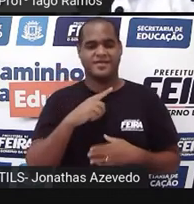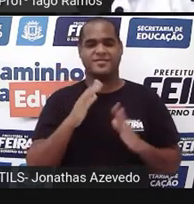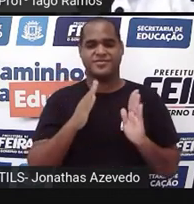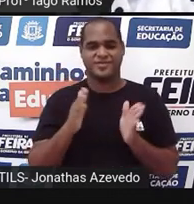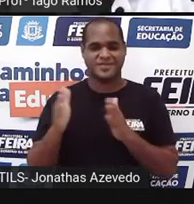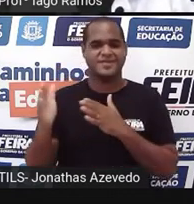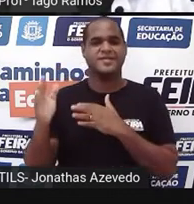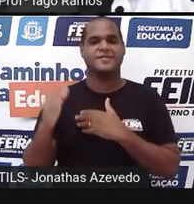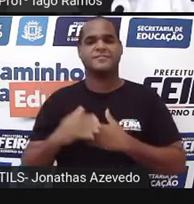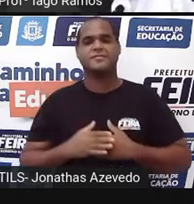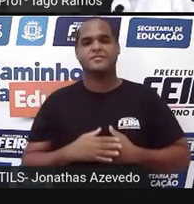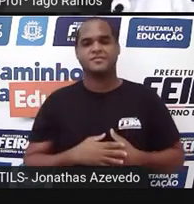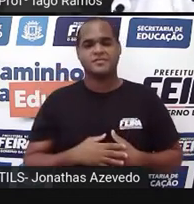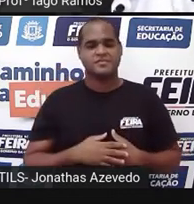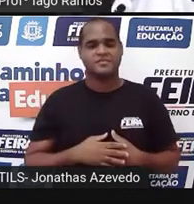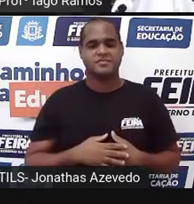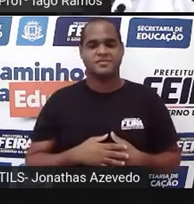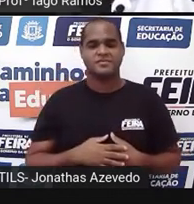certo